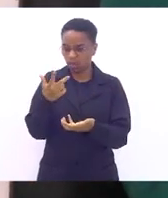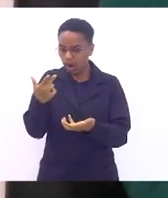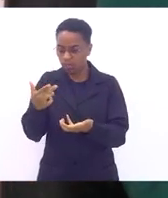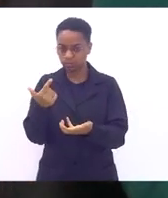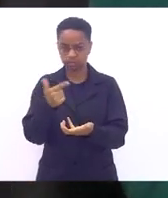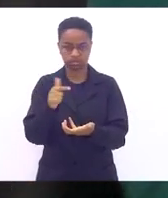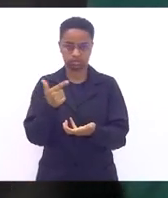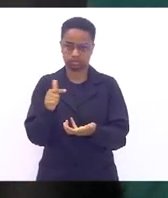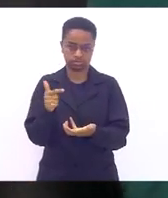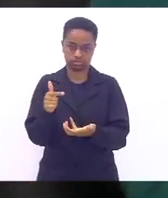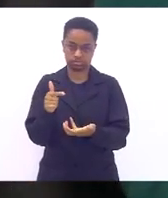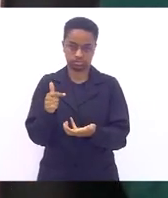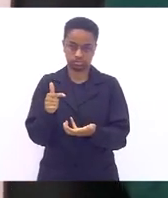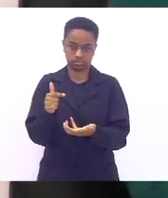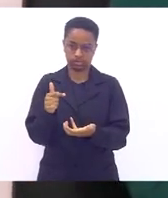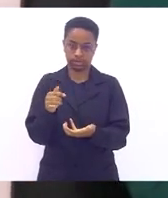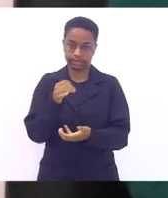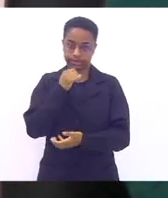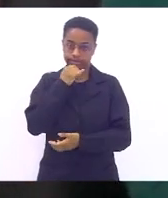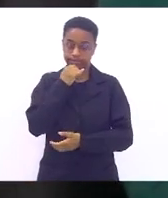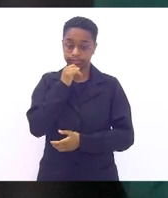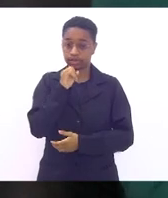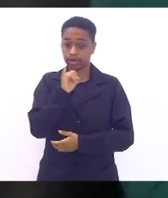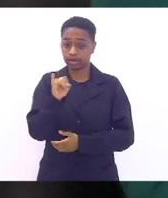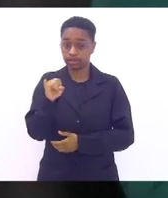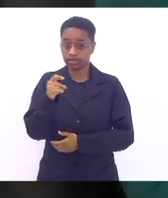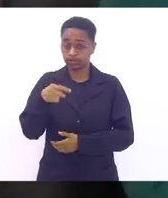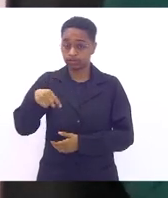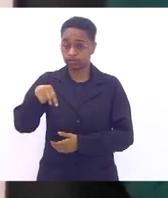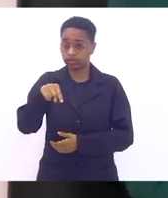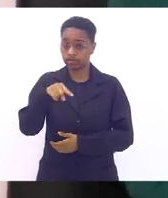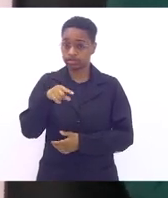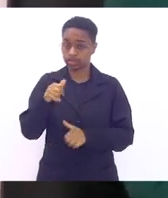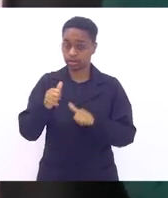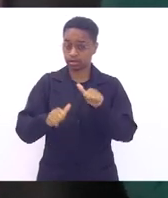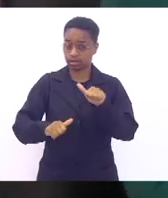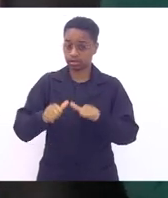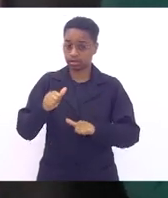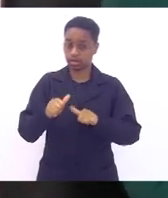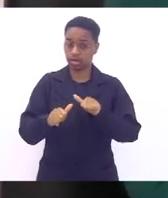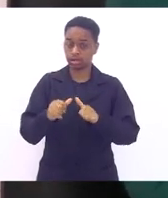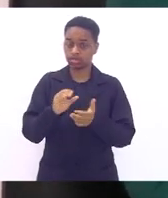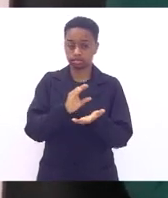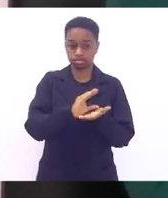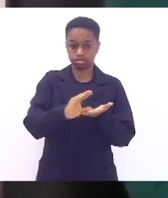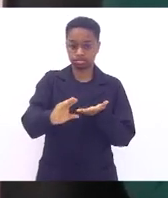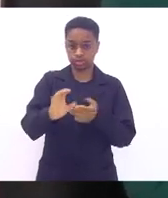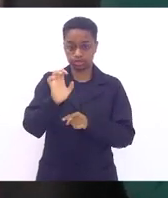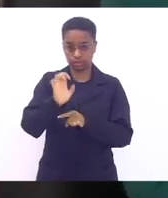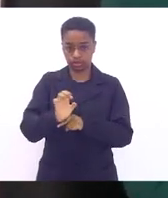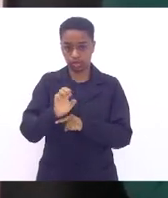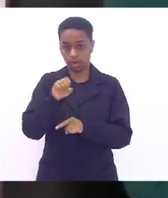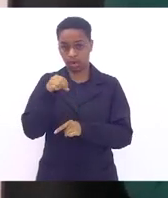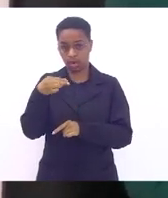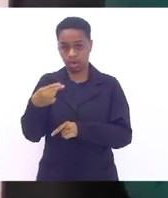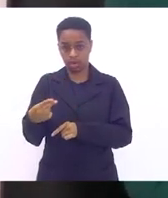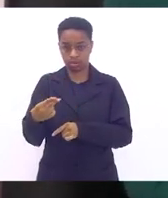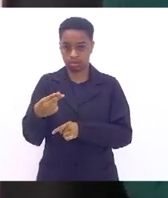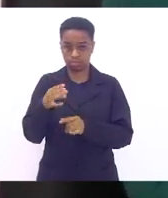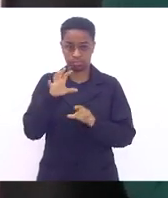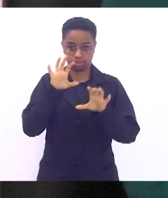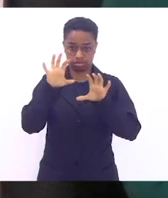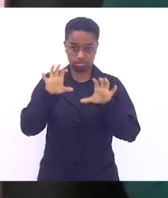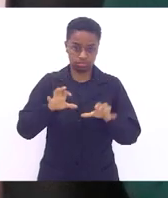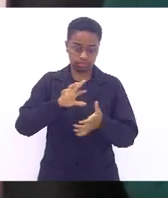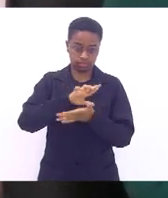de, se você verifica recursos estaduais ou provinciais nos diversos países, não